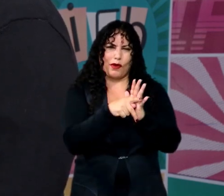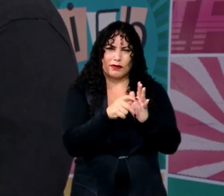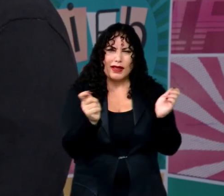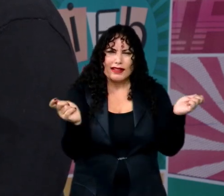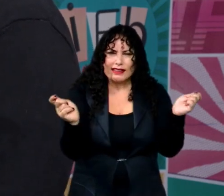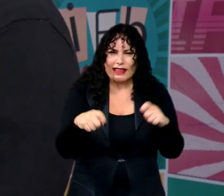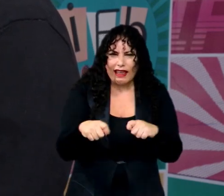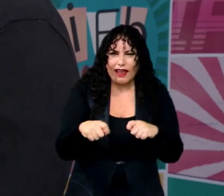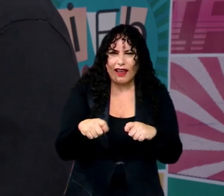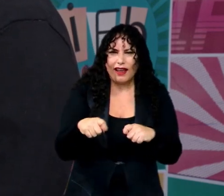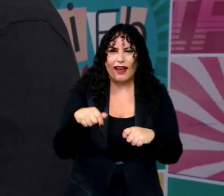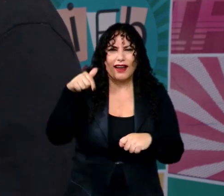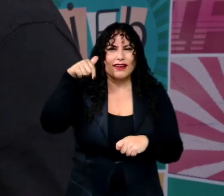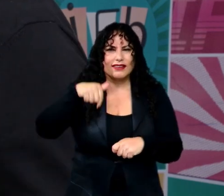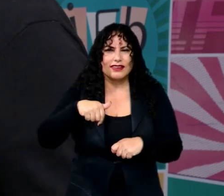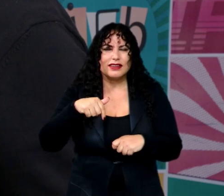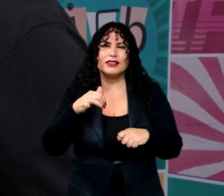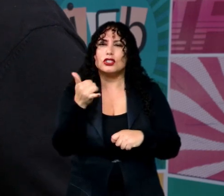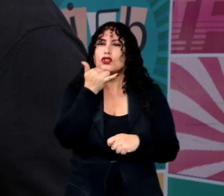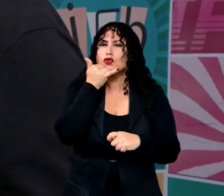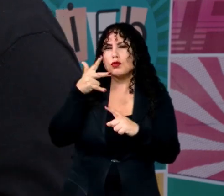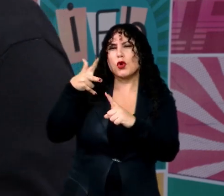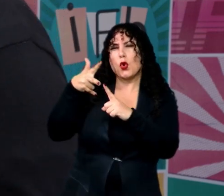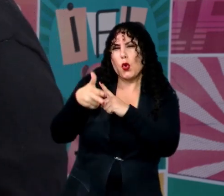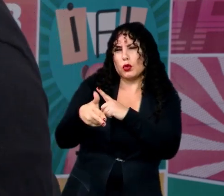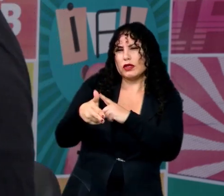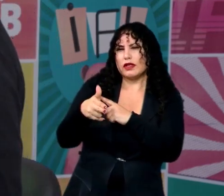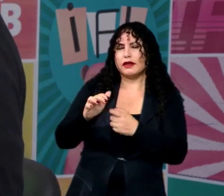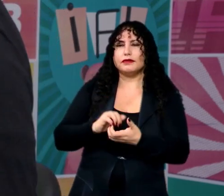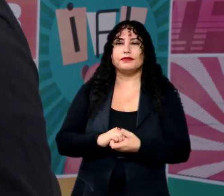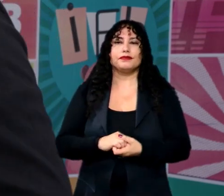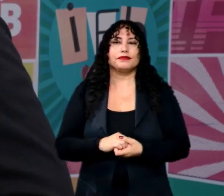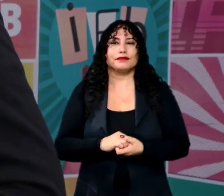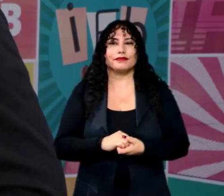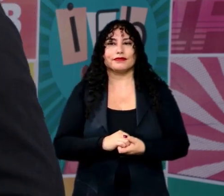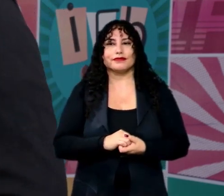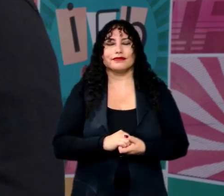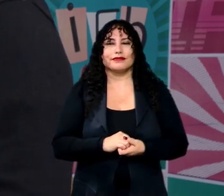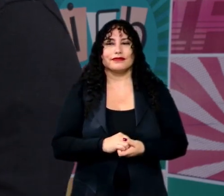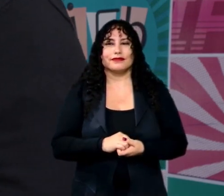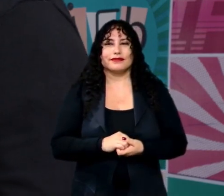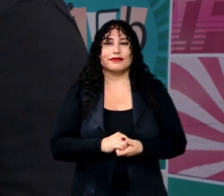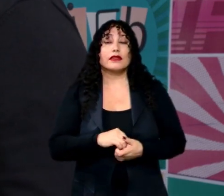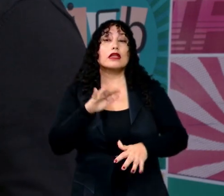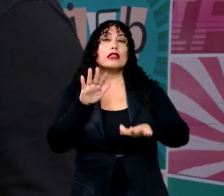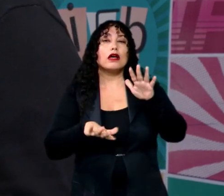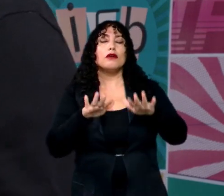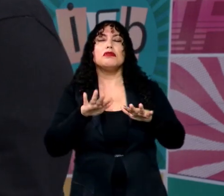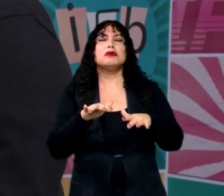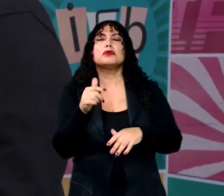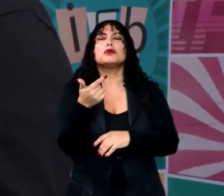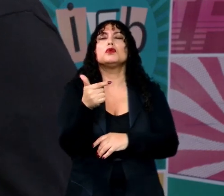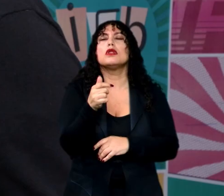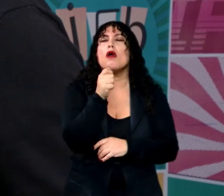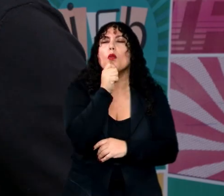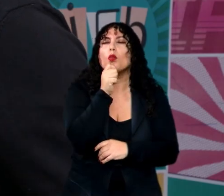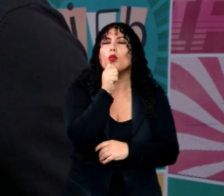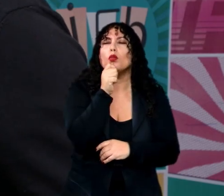assim, desculpa ter cortado, mas Pode? o, talvez por que nós não tenhamos